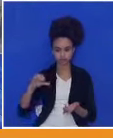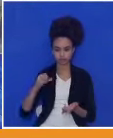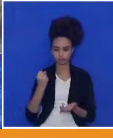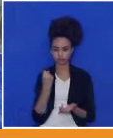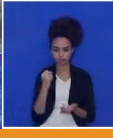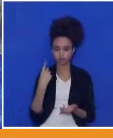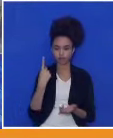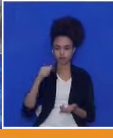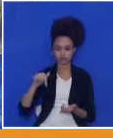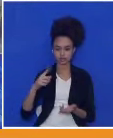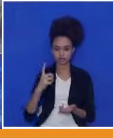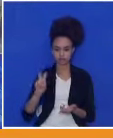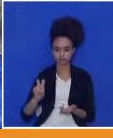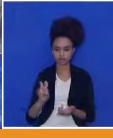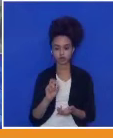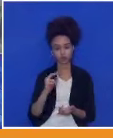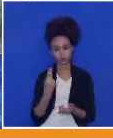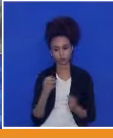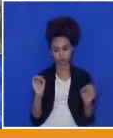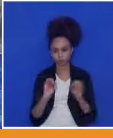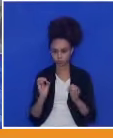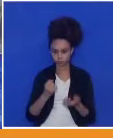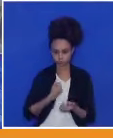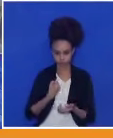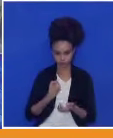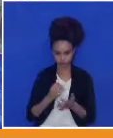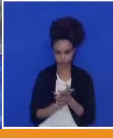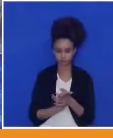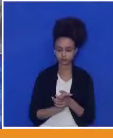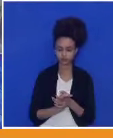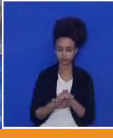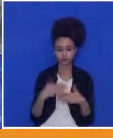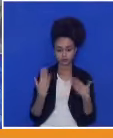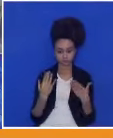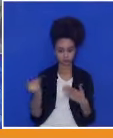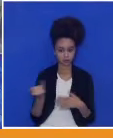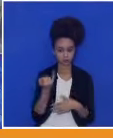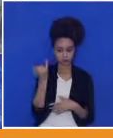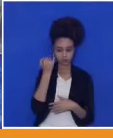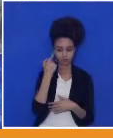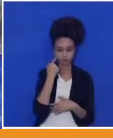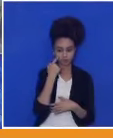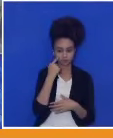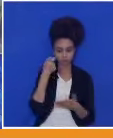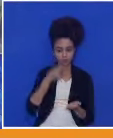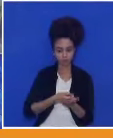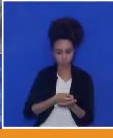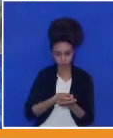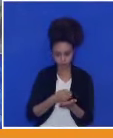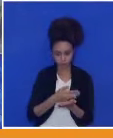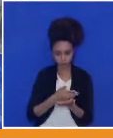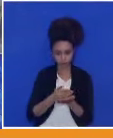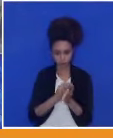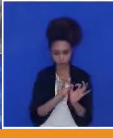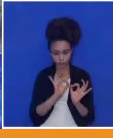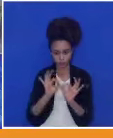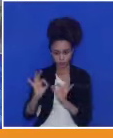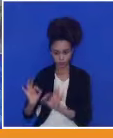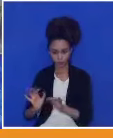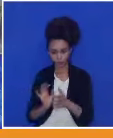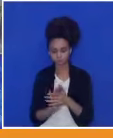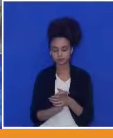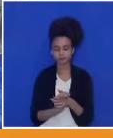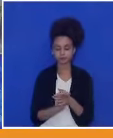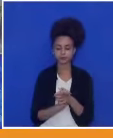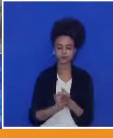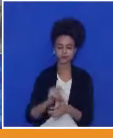18, 17, 16, 15 ou nenhum número. Lembre-se de conferir a sua aposta do início ao fim do sorteio. Para